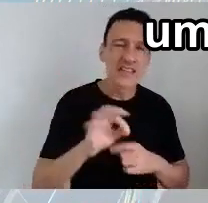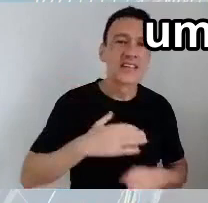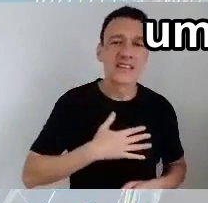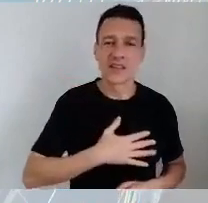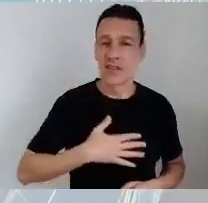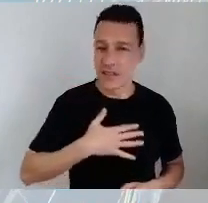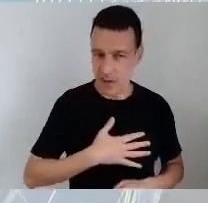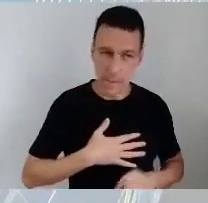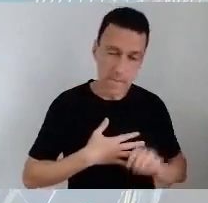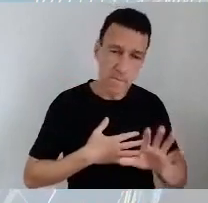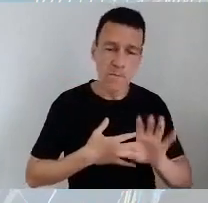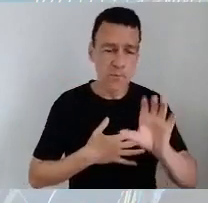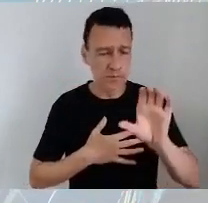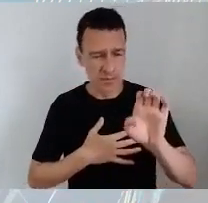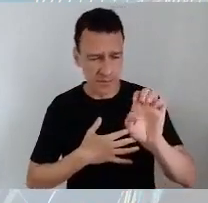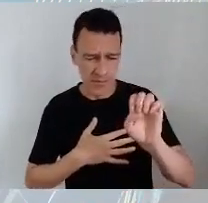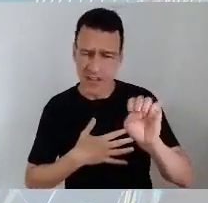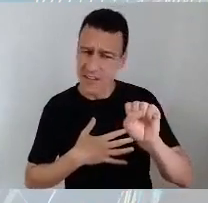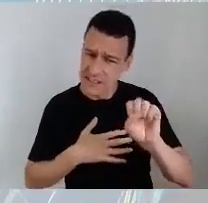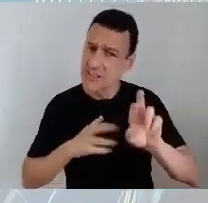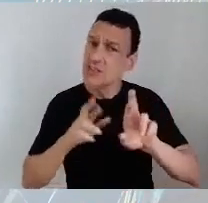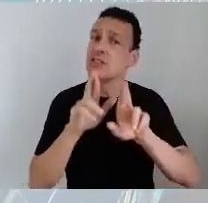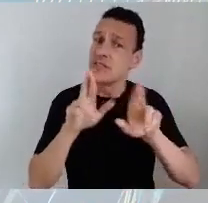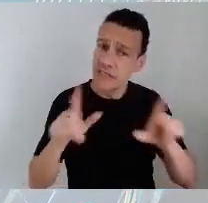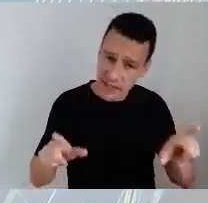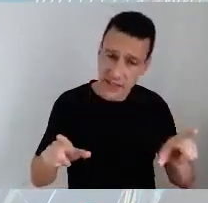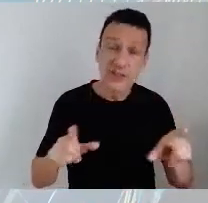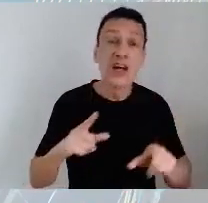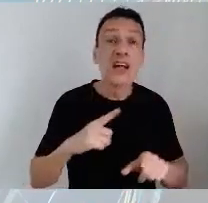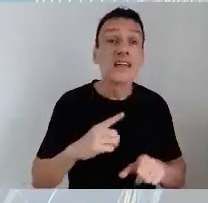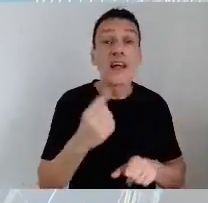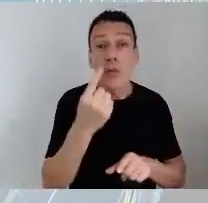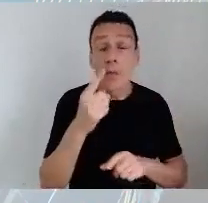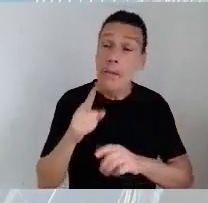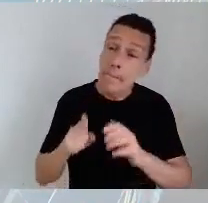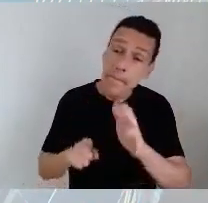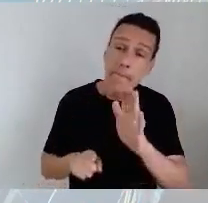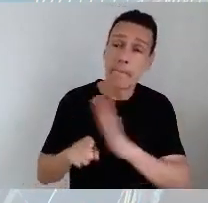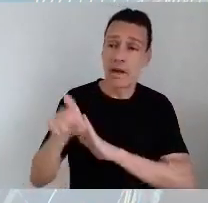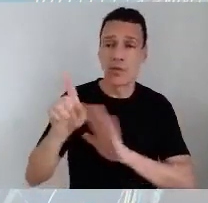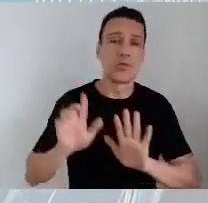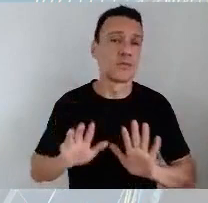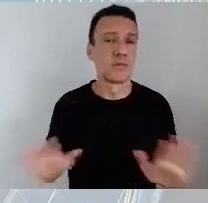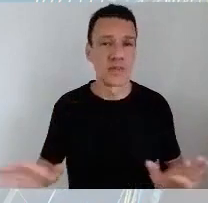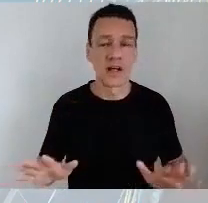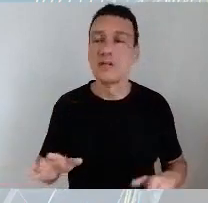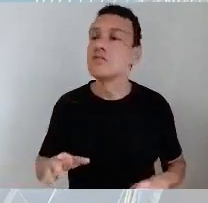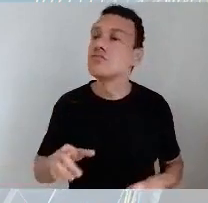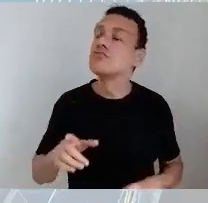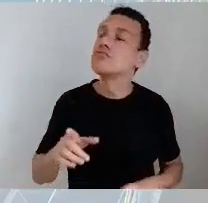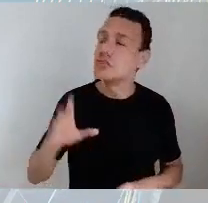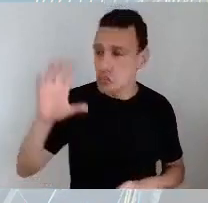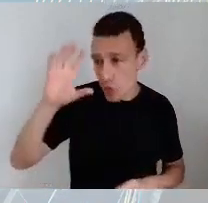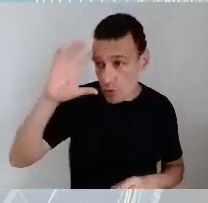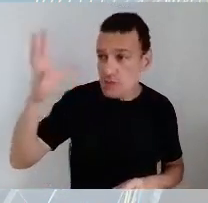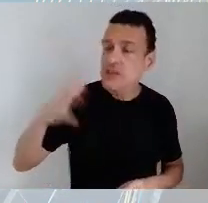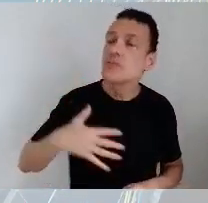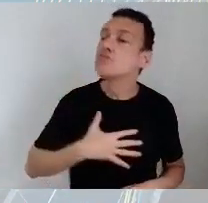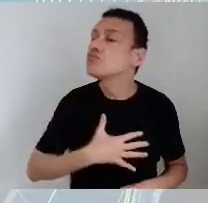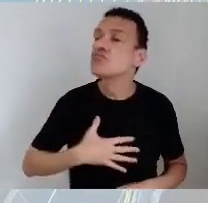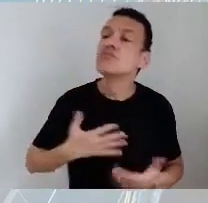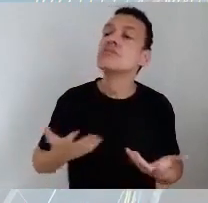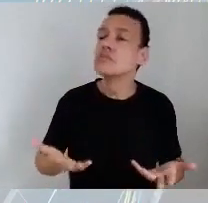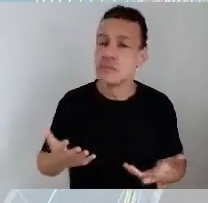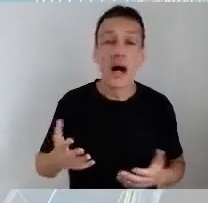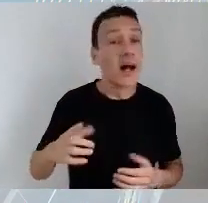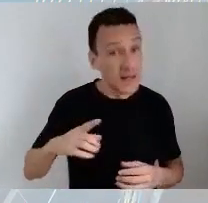SES, porque ele traz uma pergunta, qual foi o nível de satisfação que o usuário teve com aquela solução, e ele também trabalha com uma escala, só que